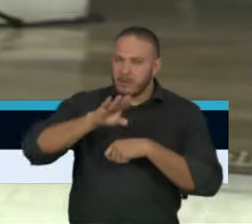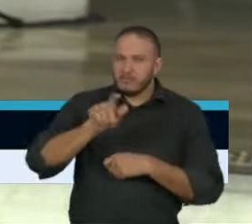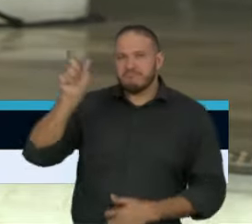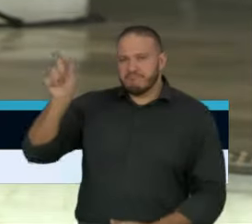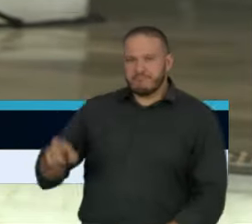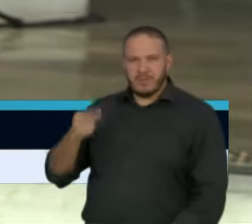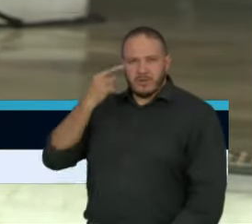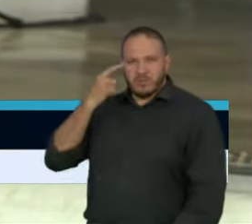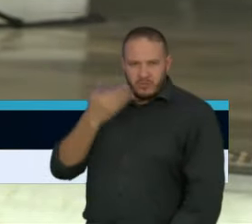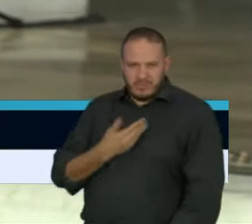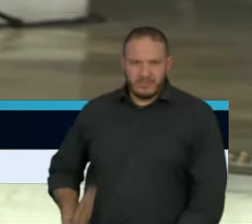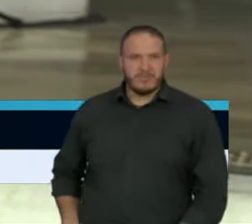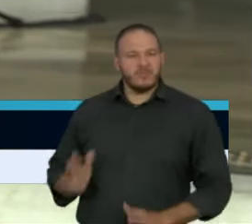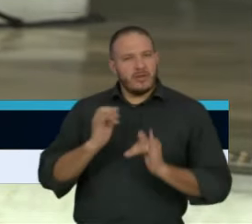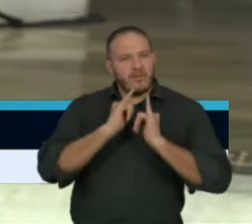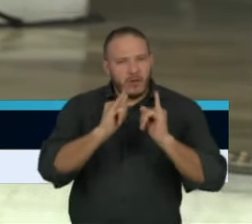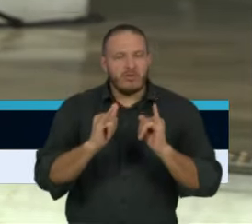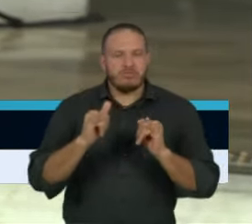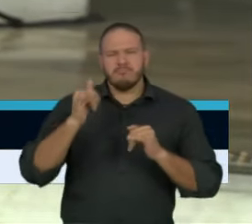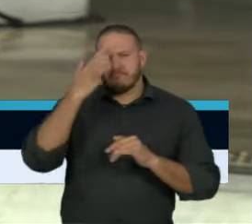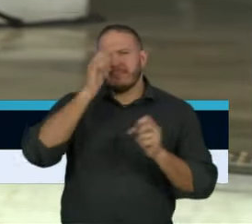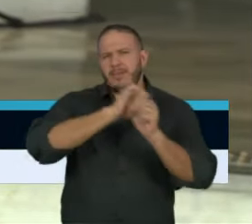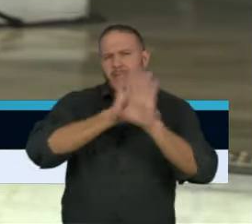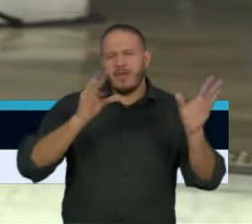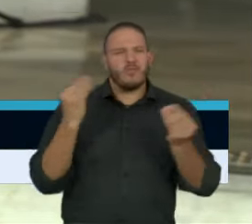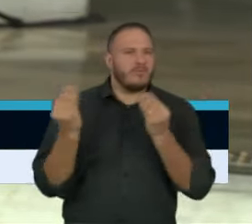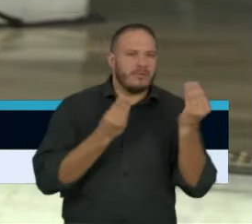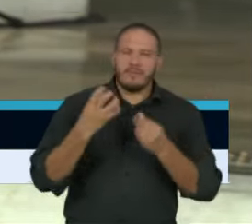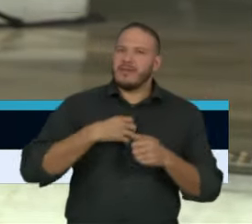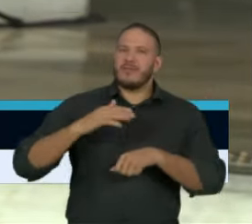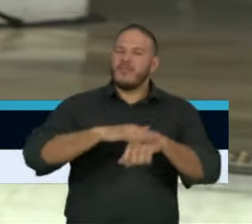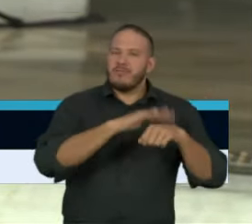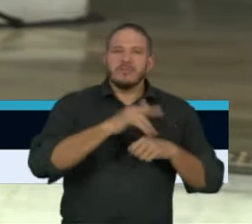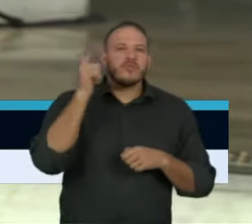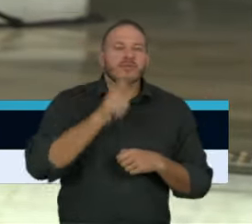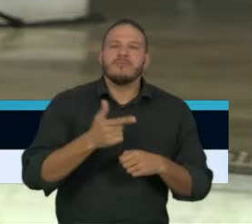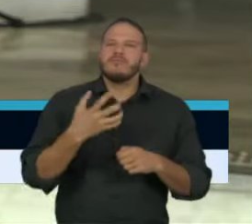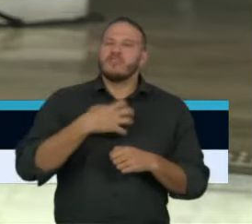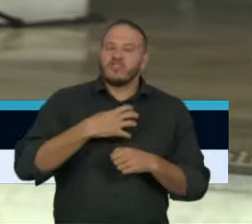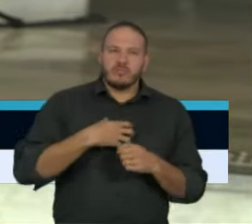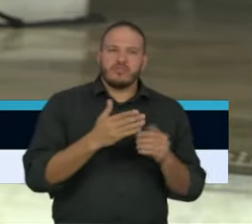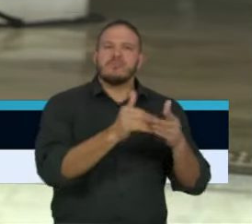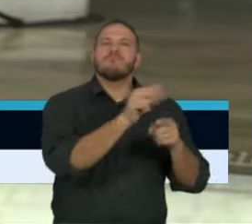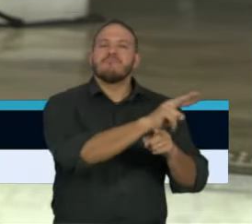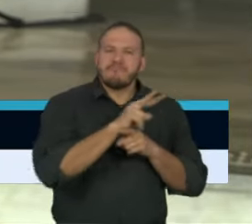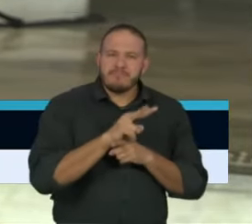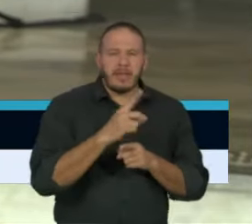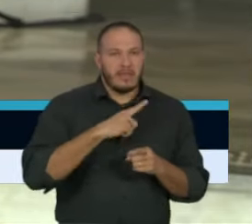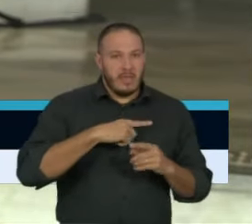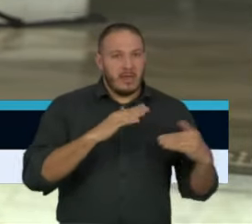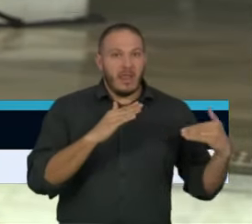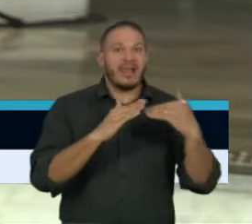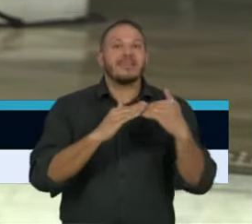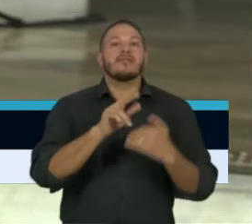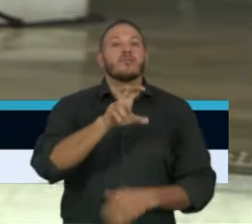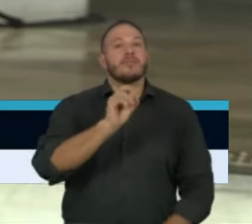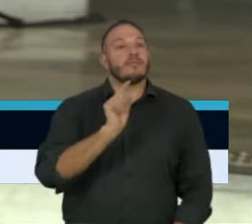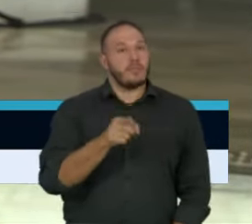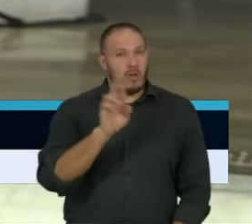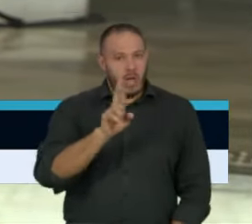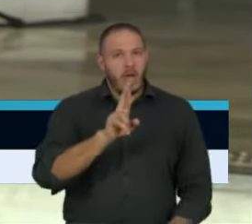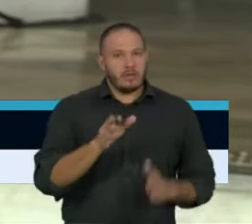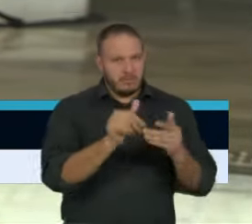colocou claramente como é que é a forma de obtenção, os tipos de linha. Nós temos linhas até 50 mil reais, mas é